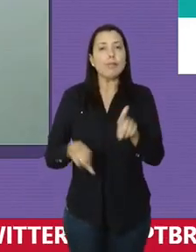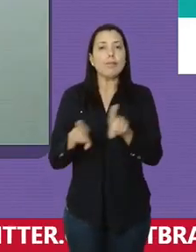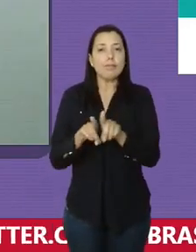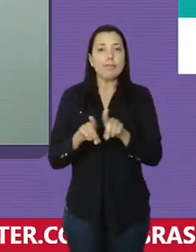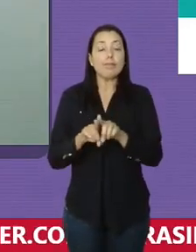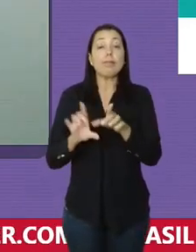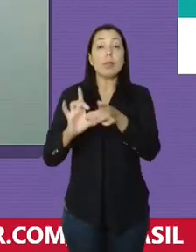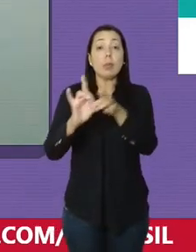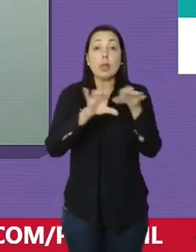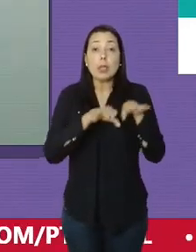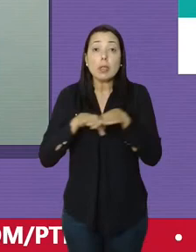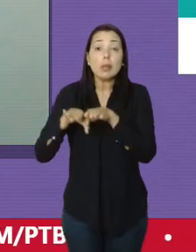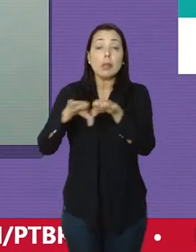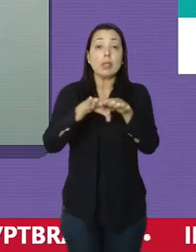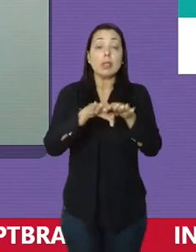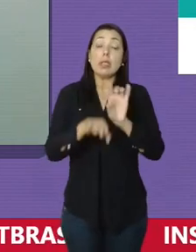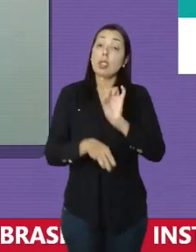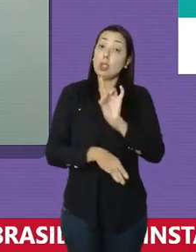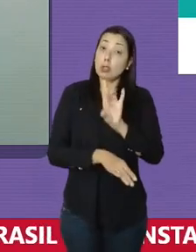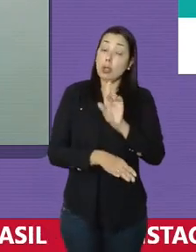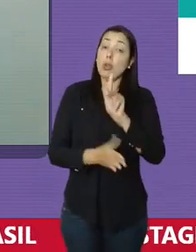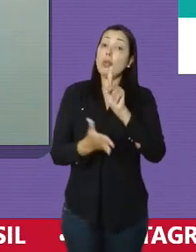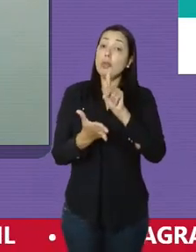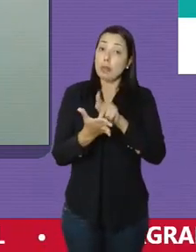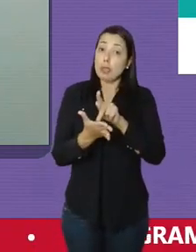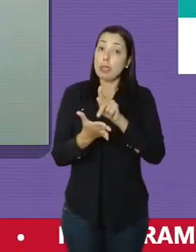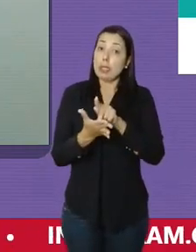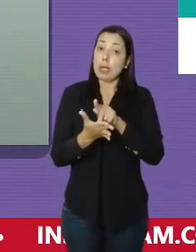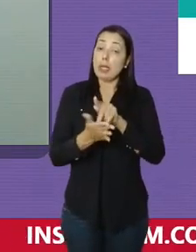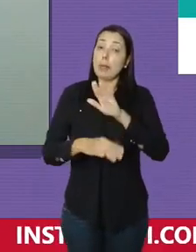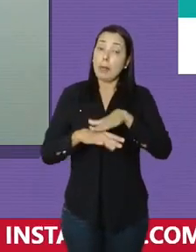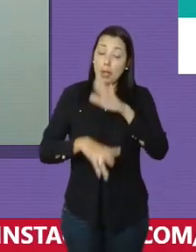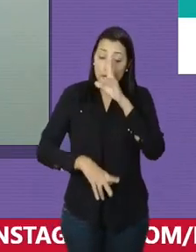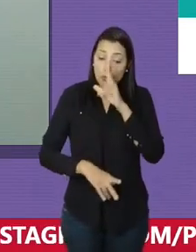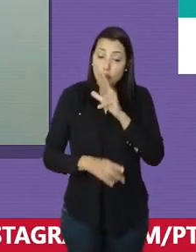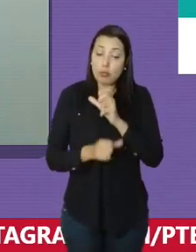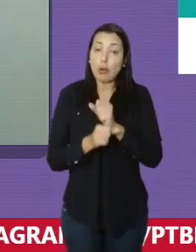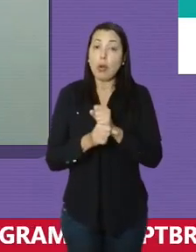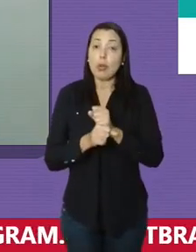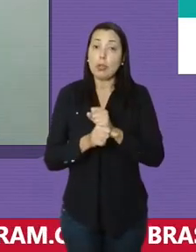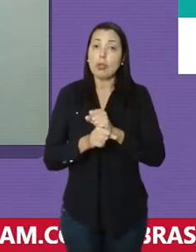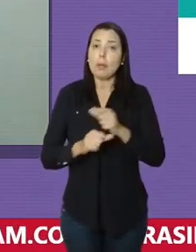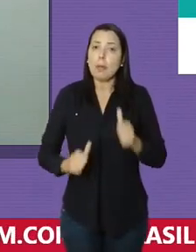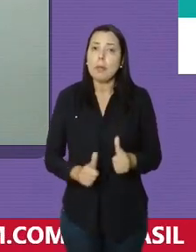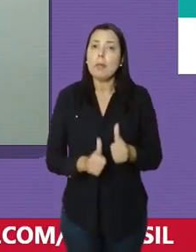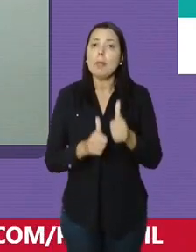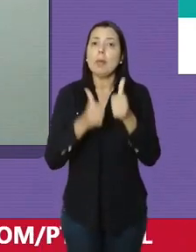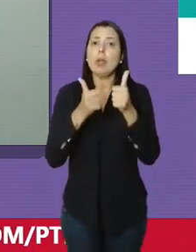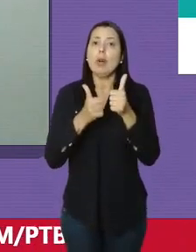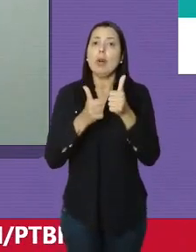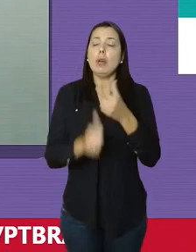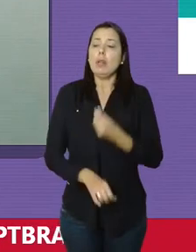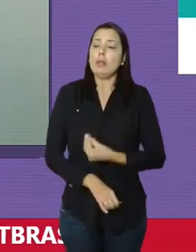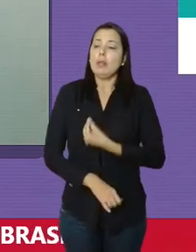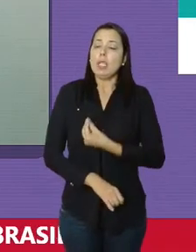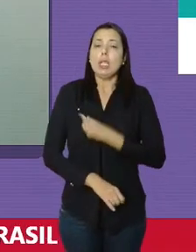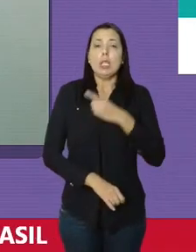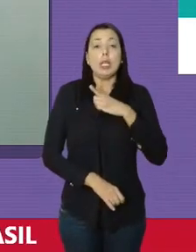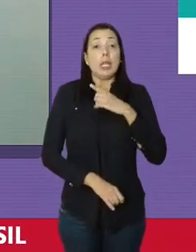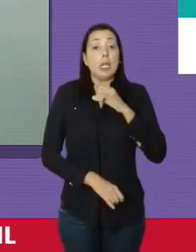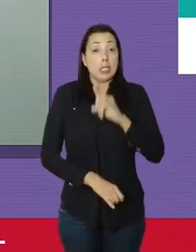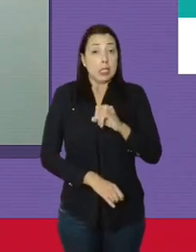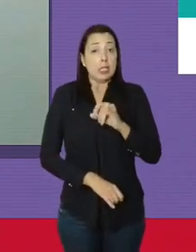Uma democracia só é sempre mais forte, mais robusta, mais cheia de vida,